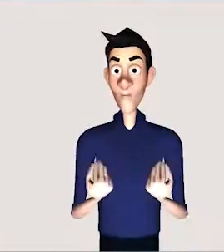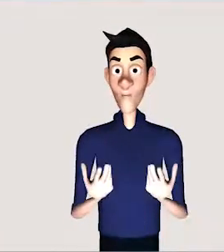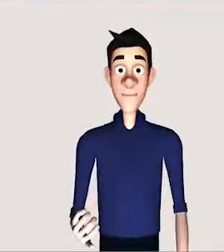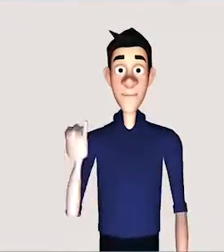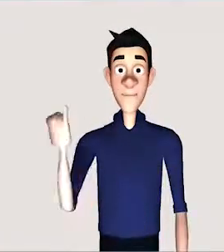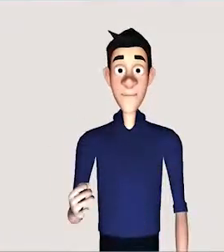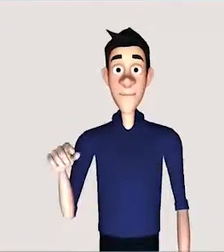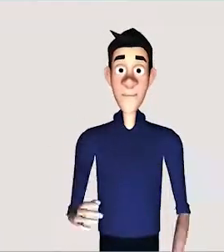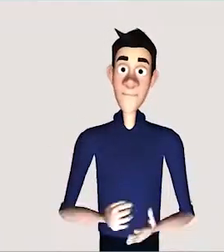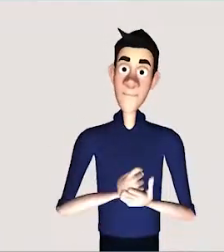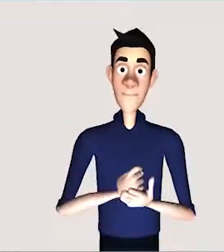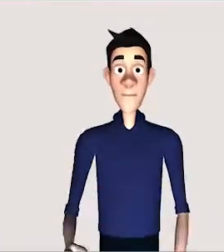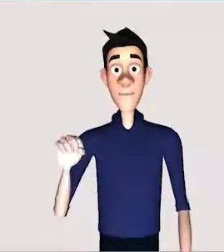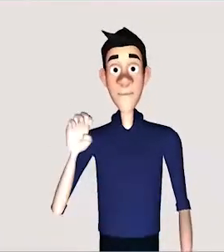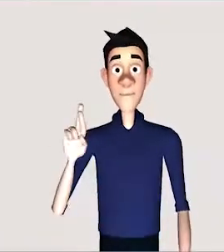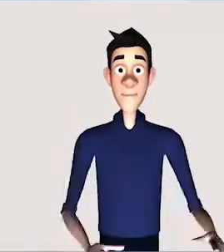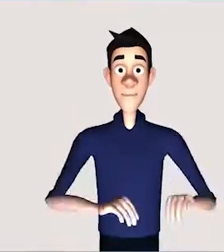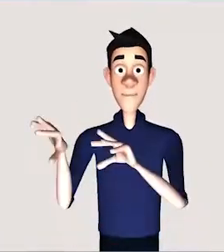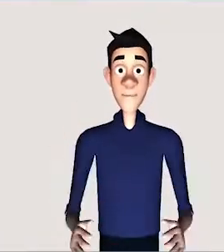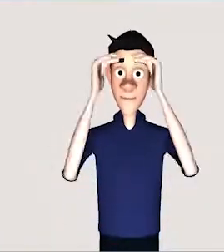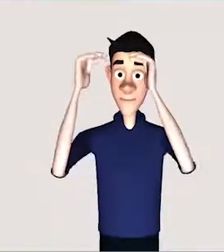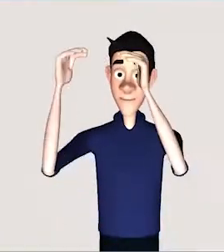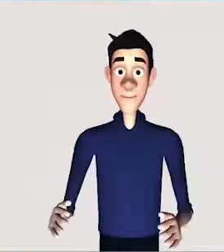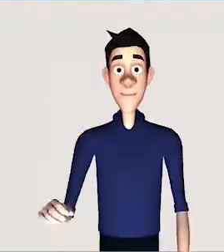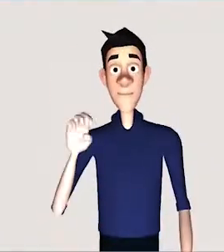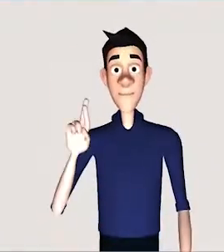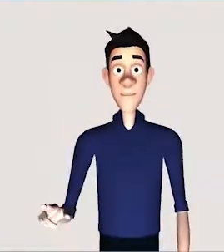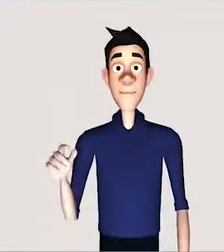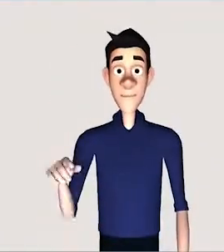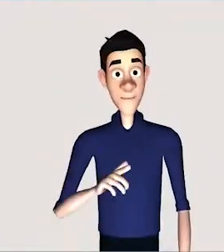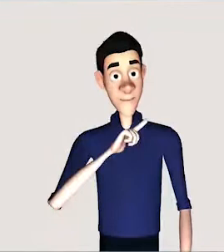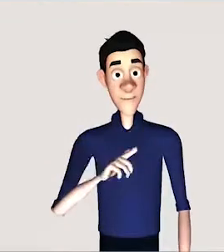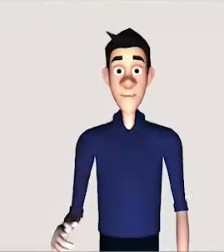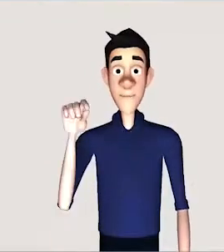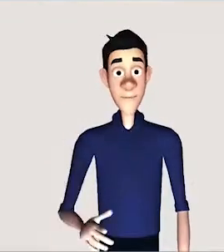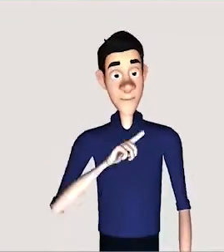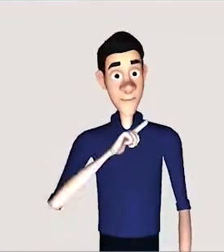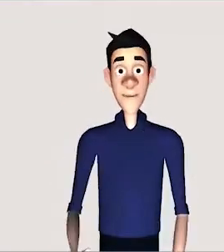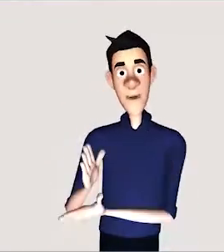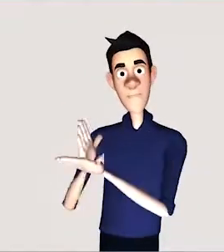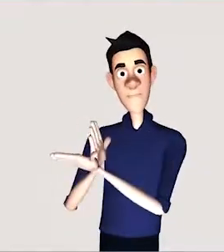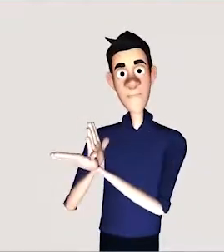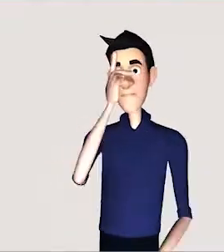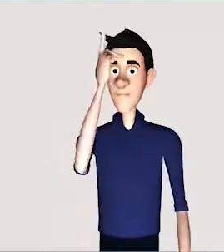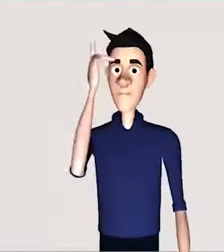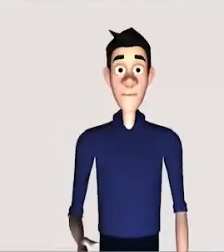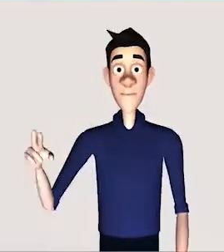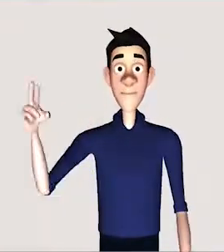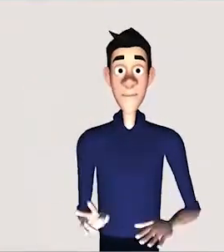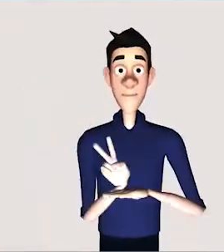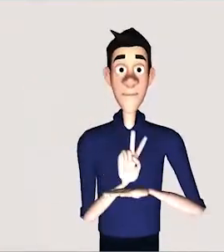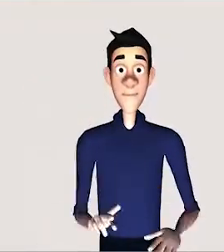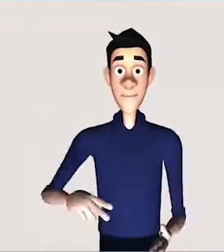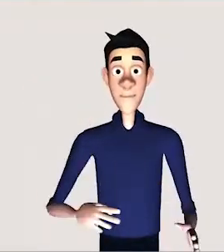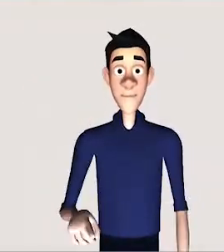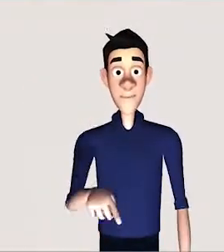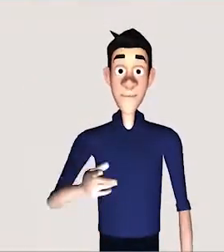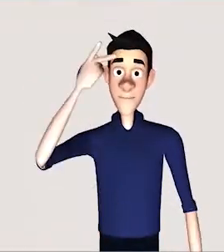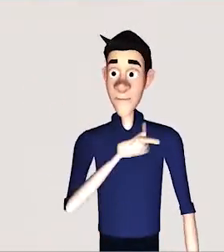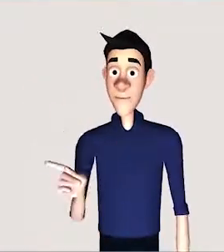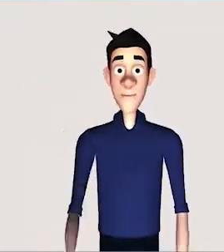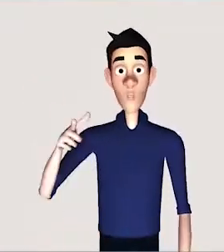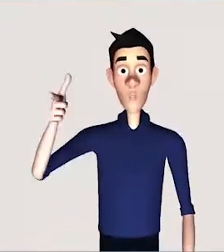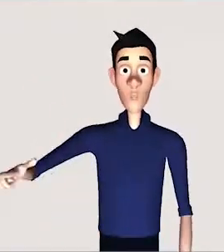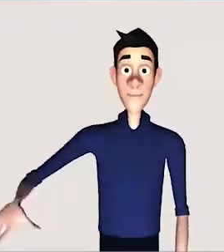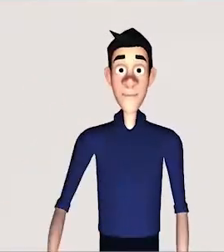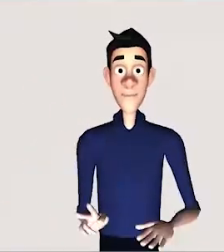da chegada desses visitantes. E, novamente, monitoramento não é ficar vigiando a pessoa, é você saber que aquela pessoa realmente